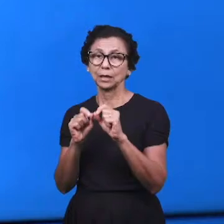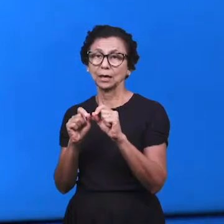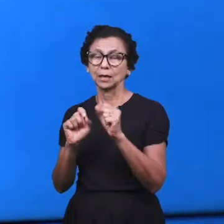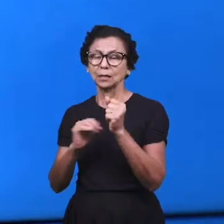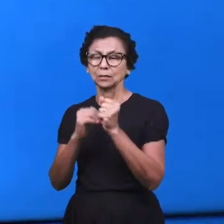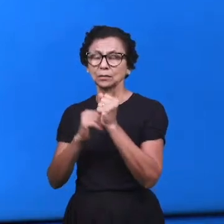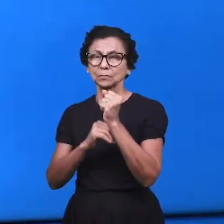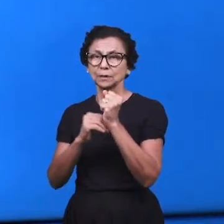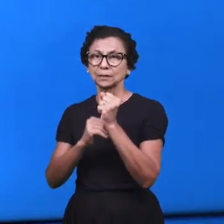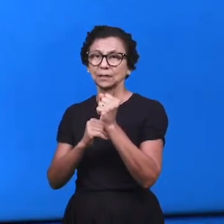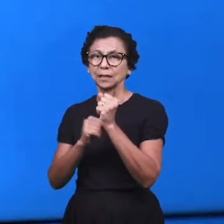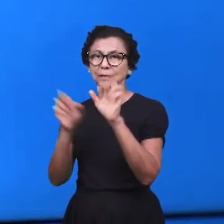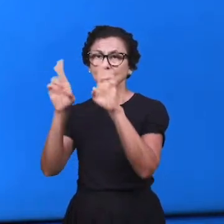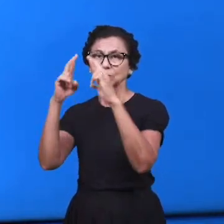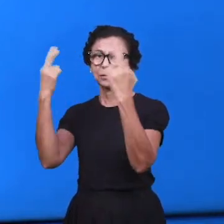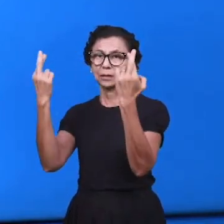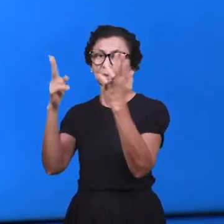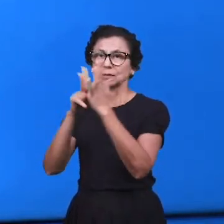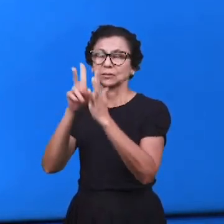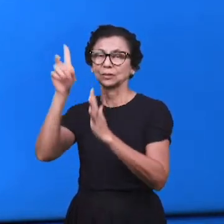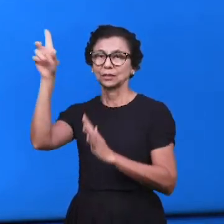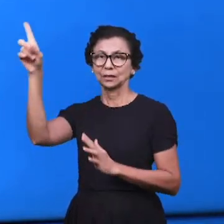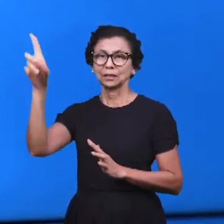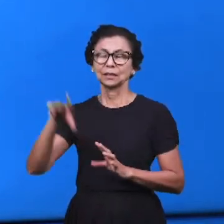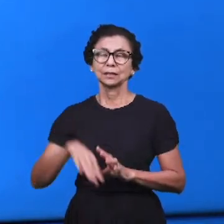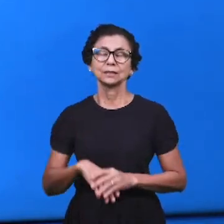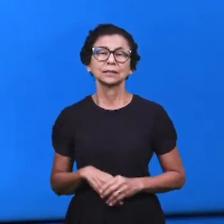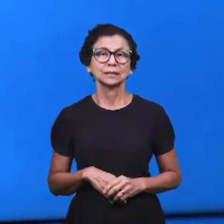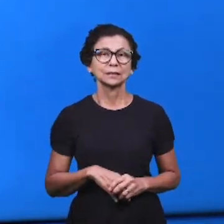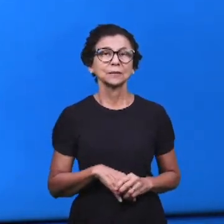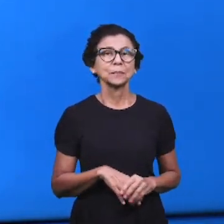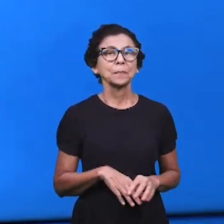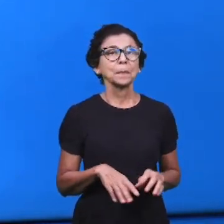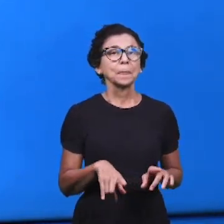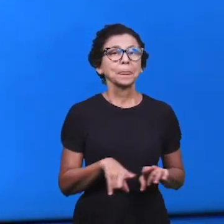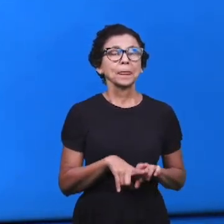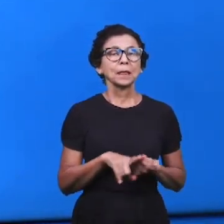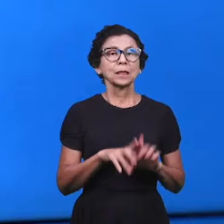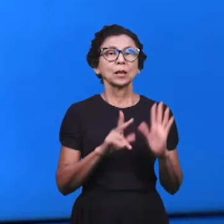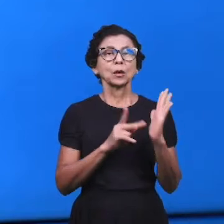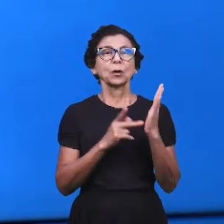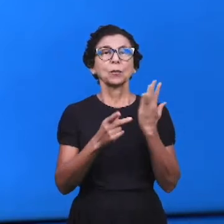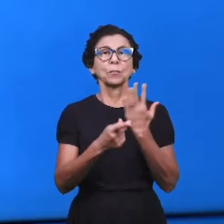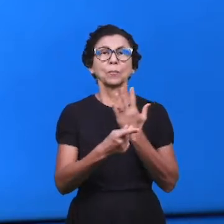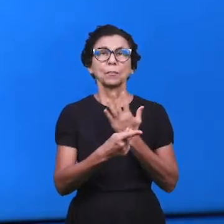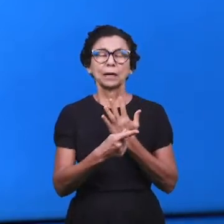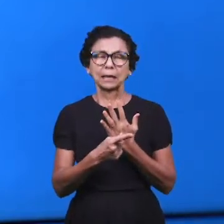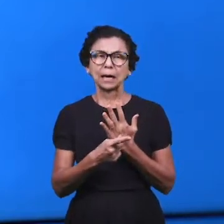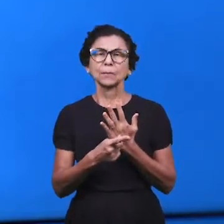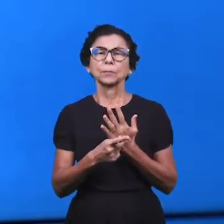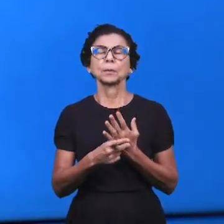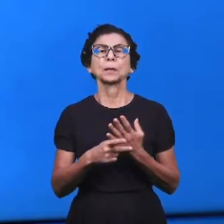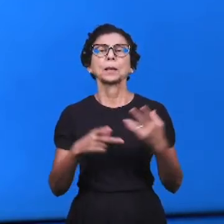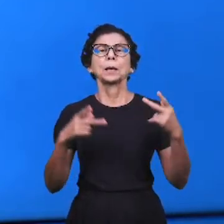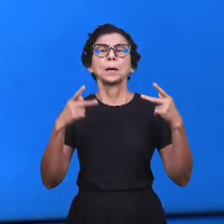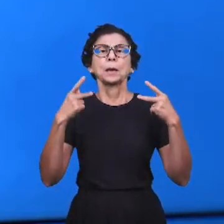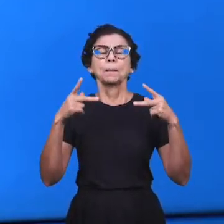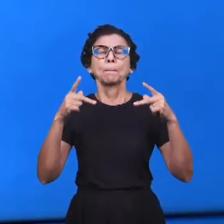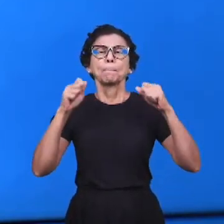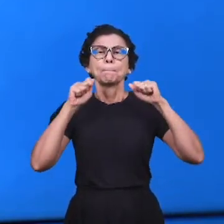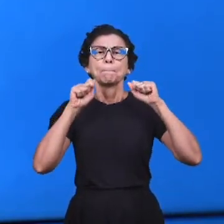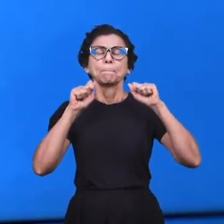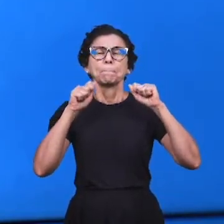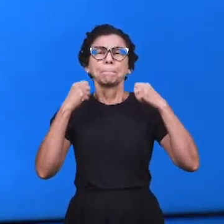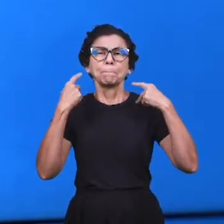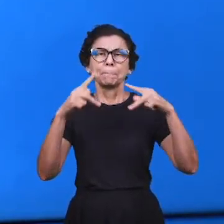também, segundo o capítulo 13, já no verso 13, elas eram faladas também para as multidões, para que eles não